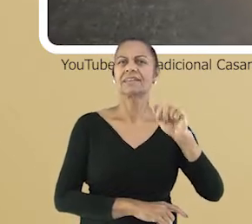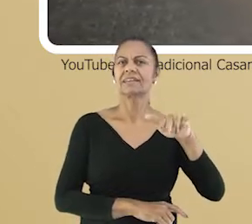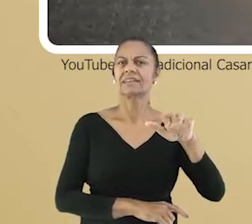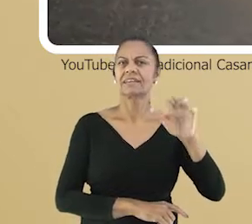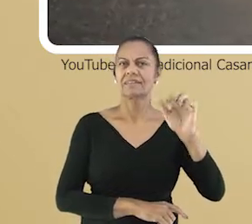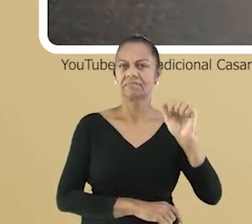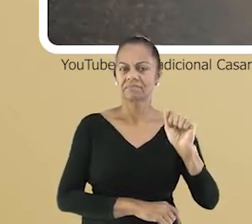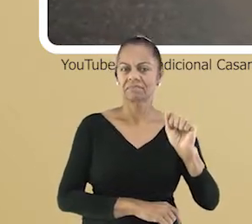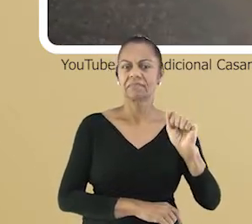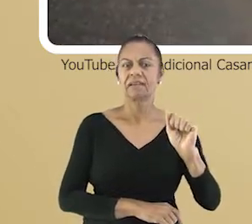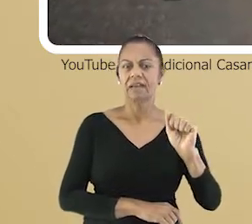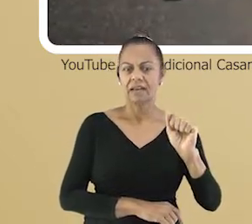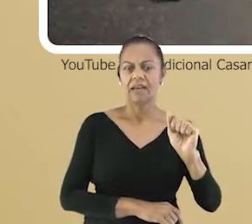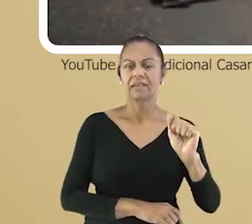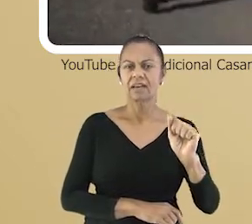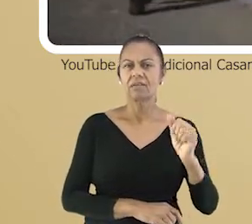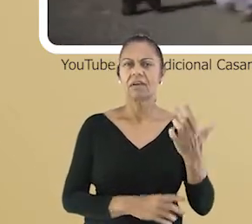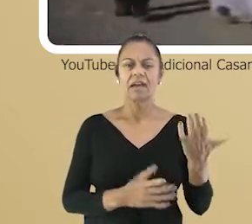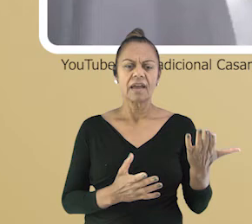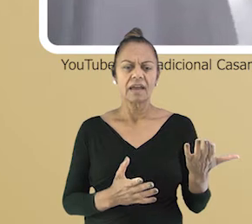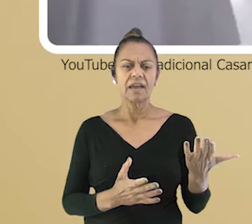percorrida desde a casa da festa.